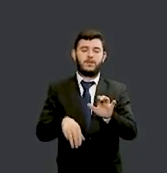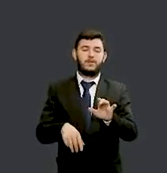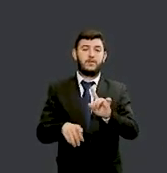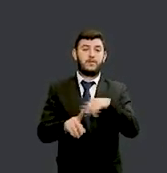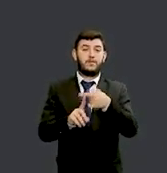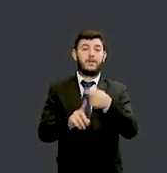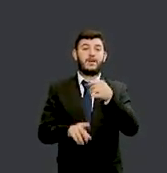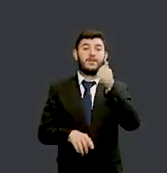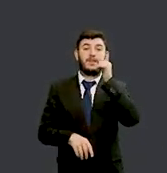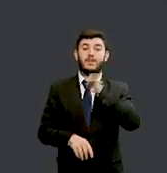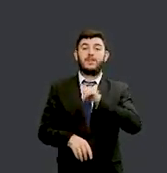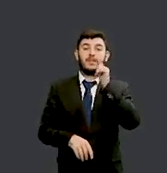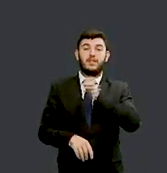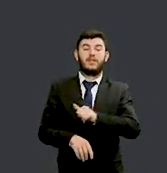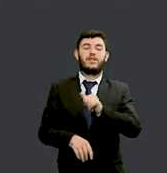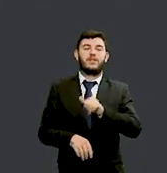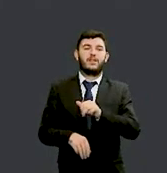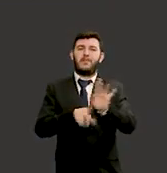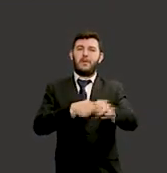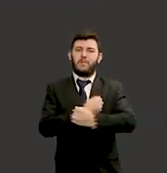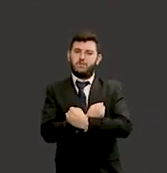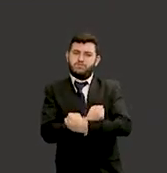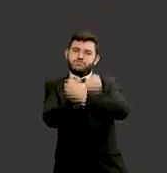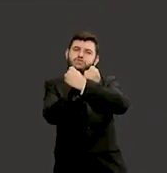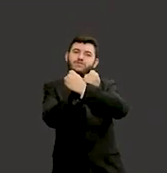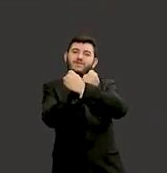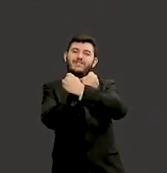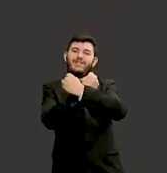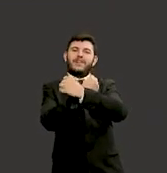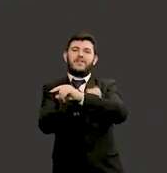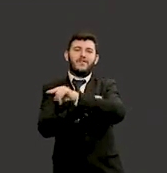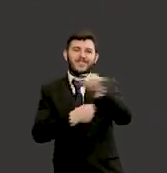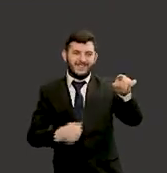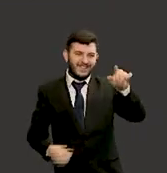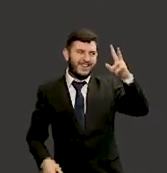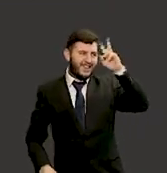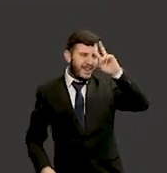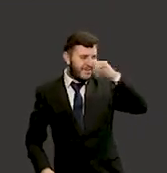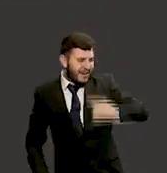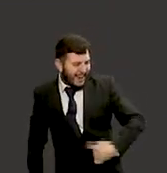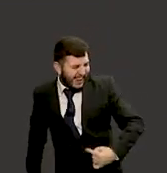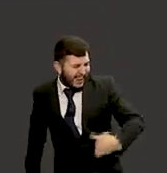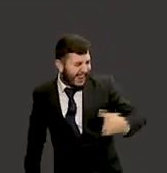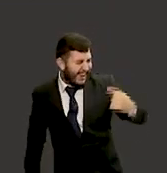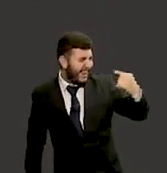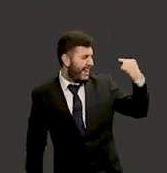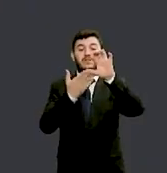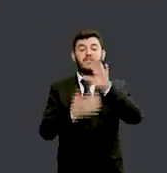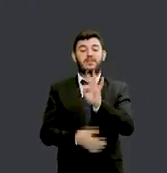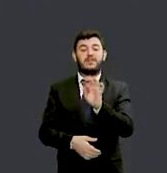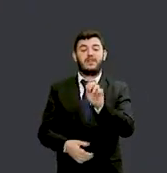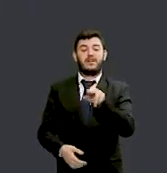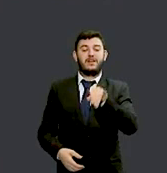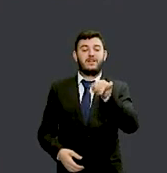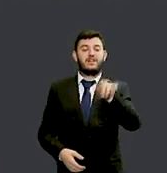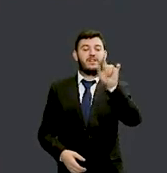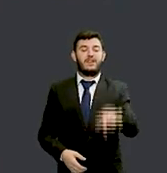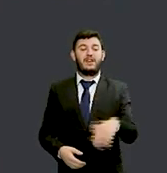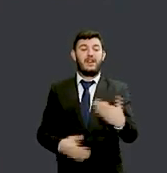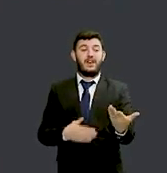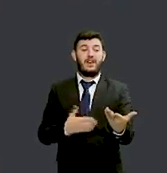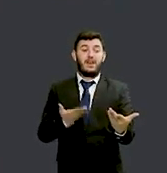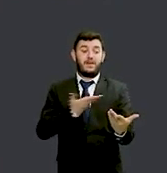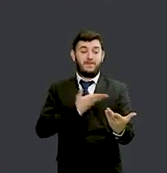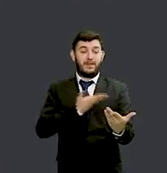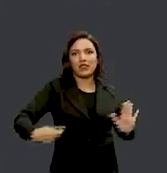de Justiça e o Conselho da Justiça Federal inaugura as comemorações do Mês da Mulher no STJ. As formadoras de